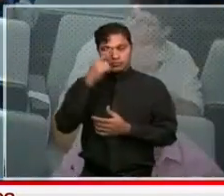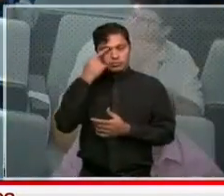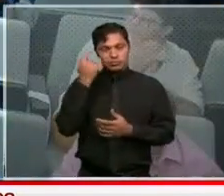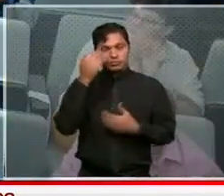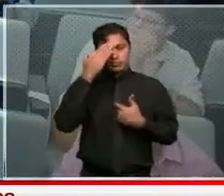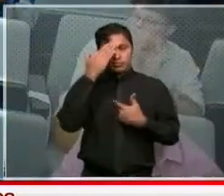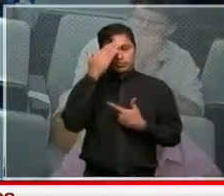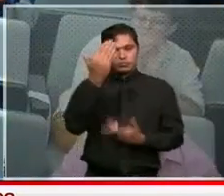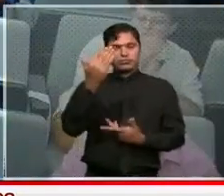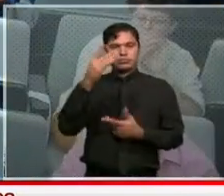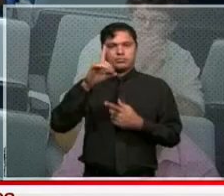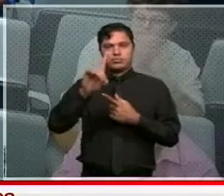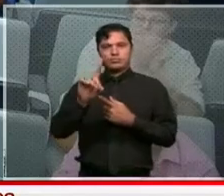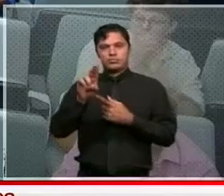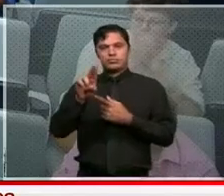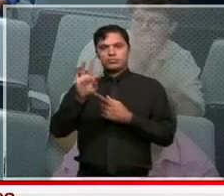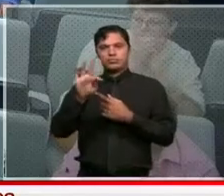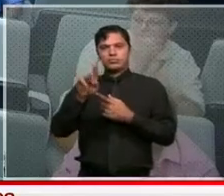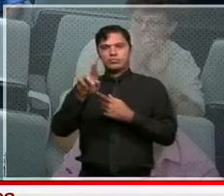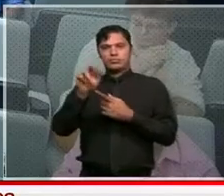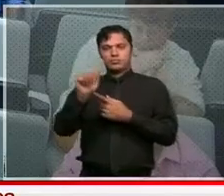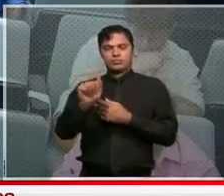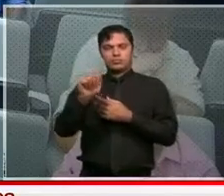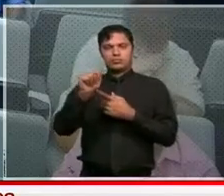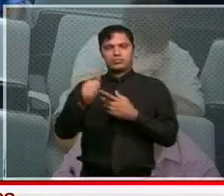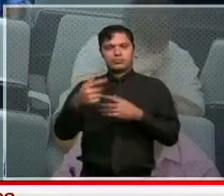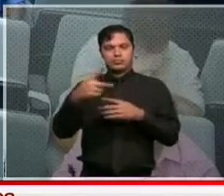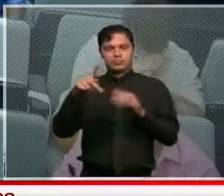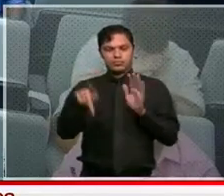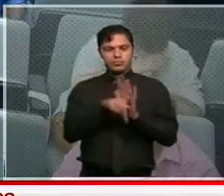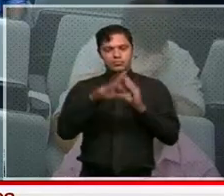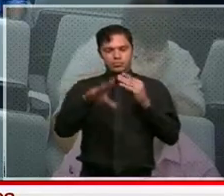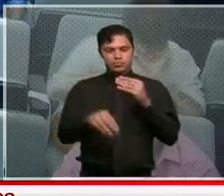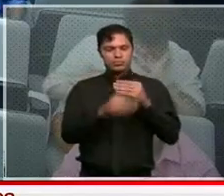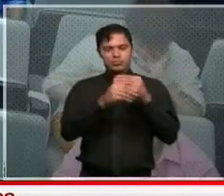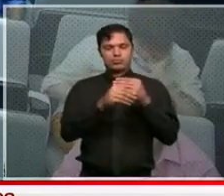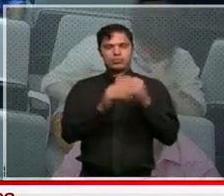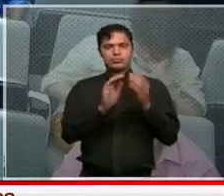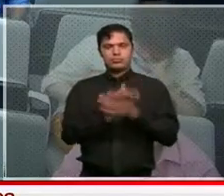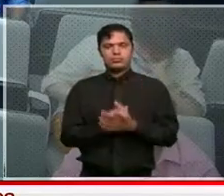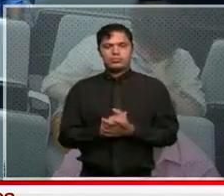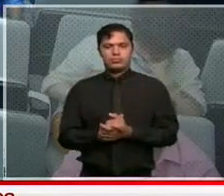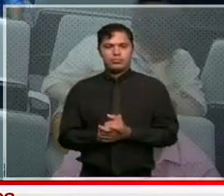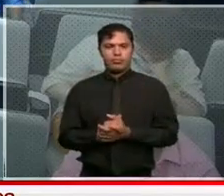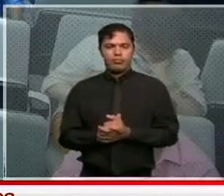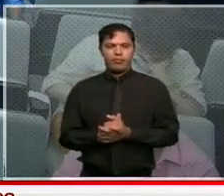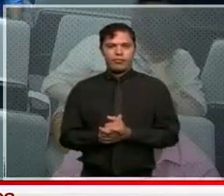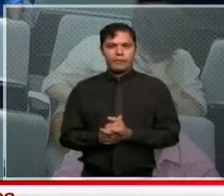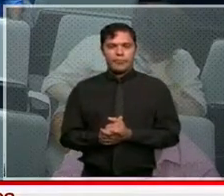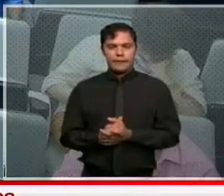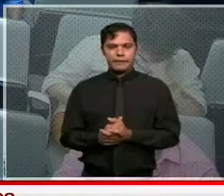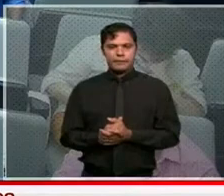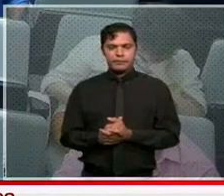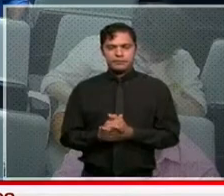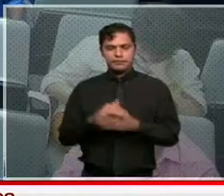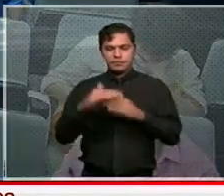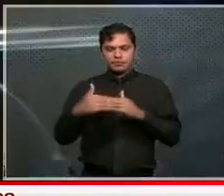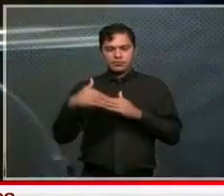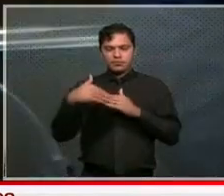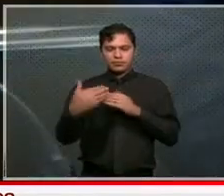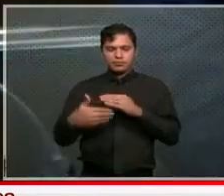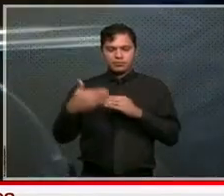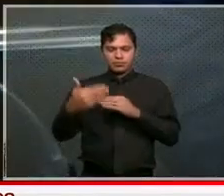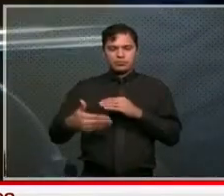a você pela sua contribuição que gradativamente